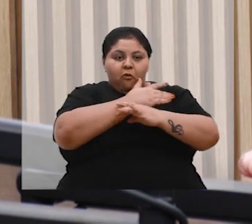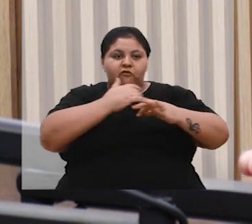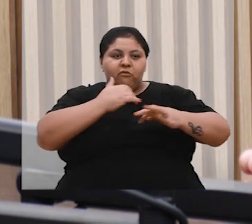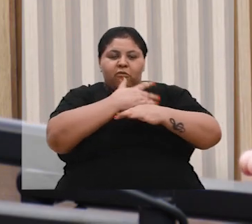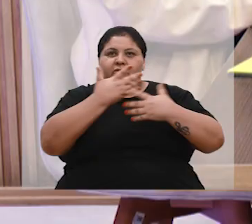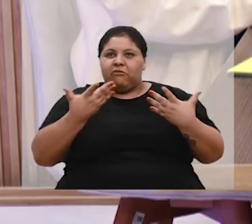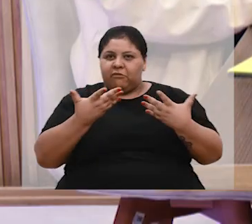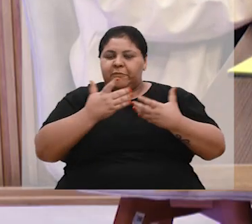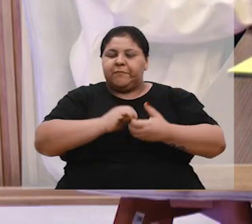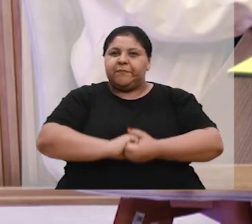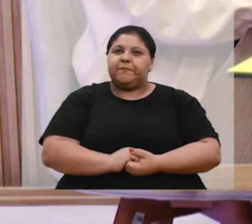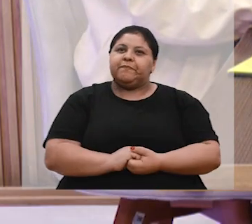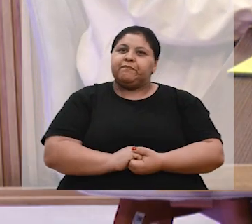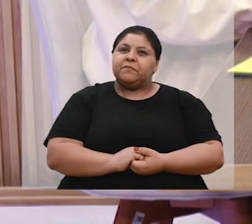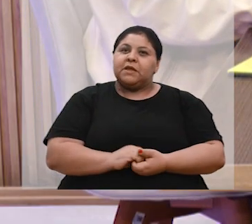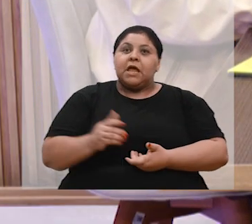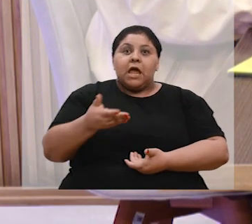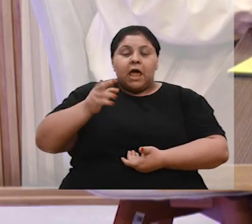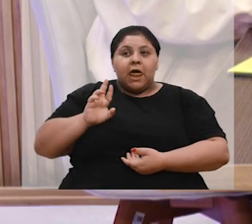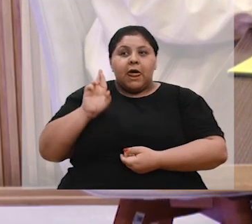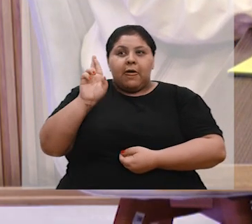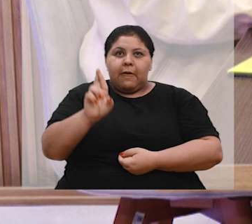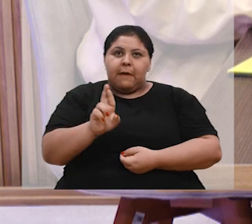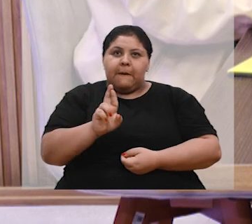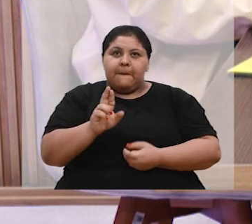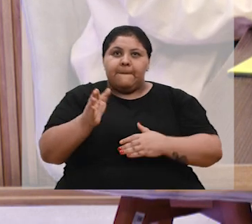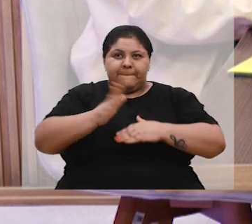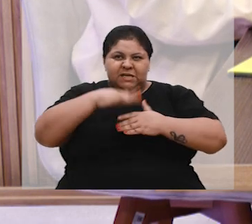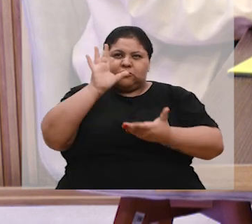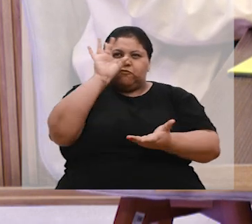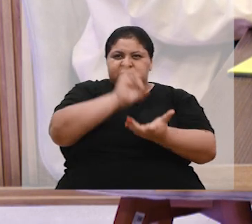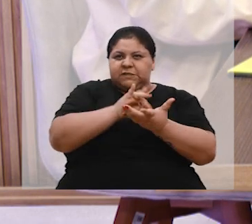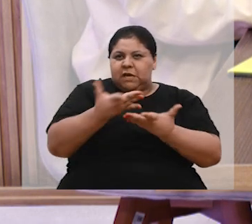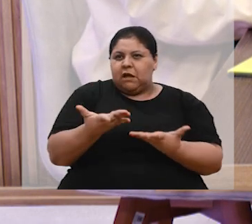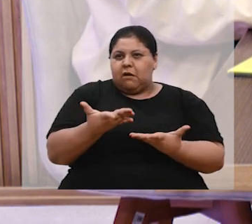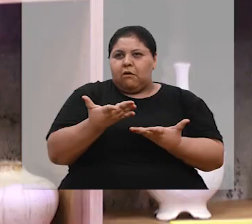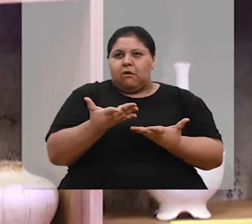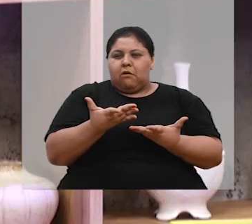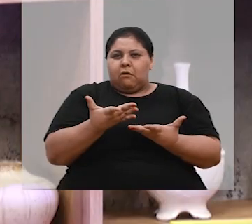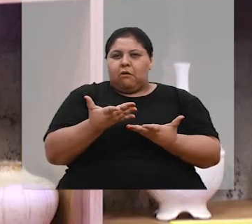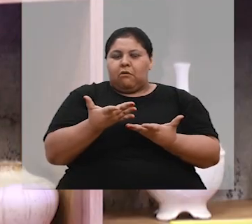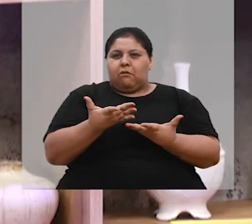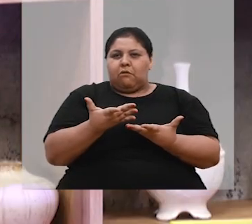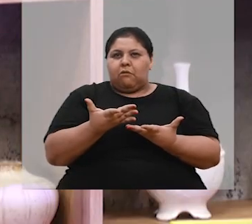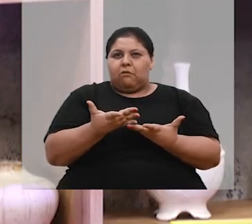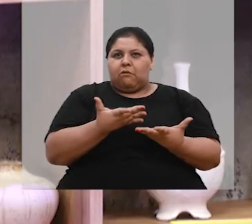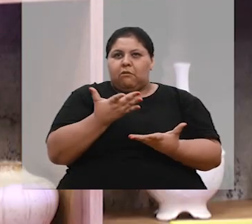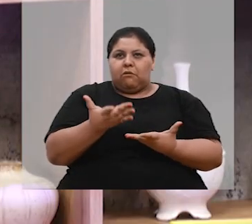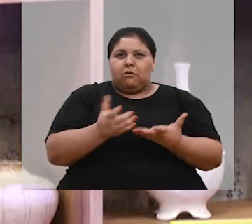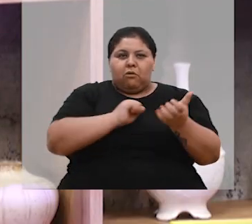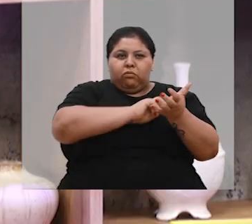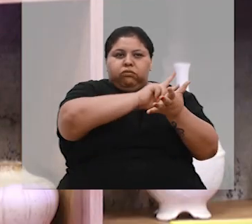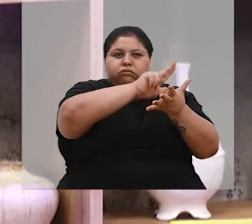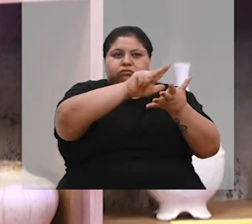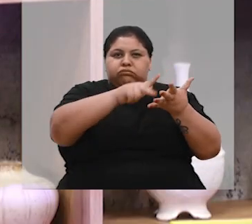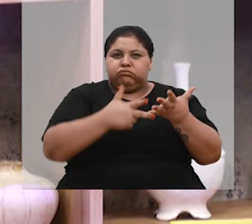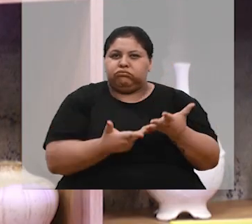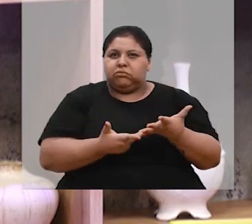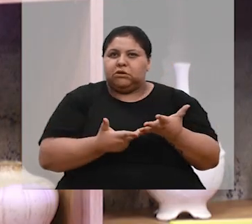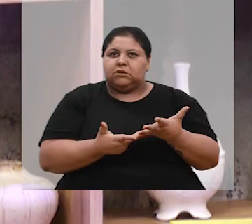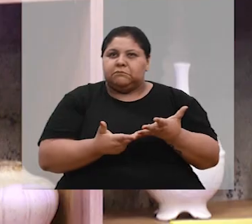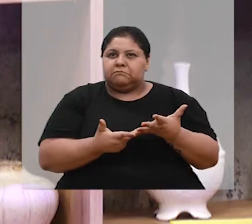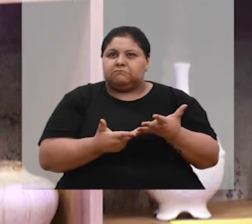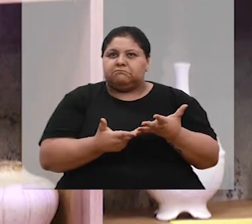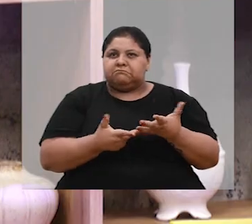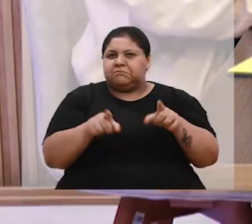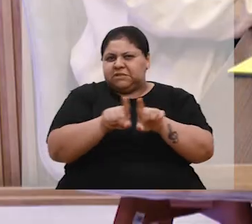cenário de uma representatividade mais efetiva, de fato, né? Uma consolidação de uma pluralidade, algo mais nesse sentido.